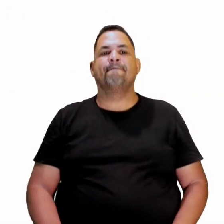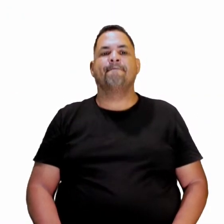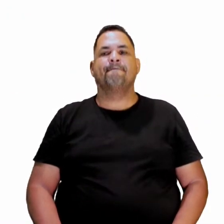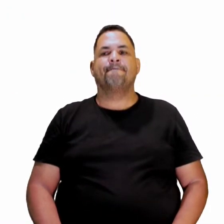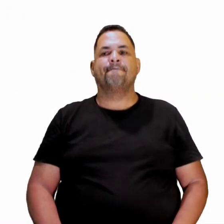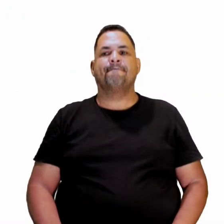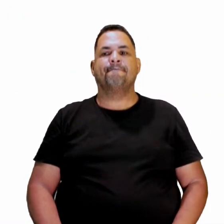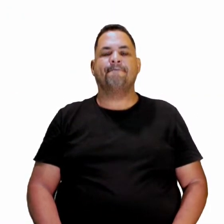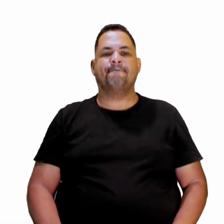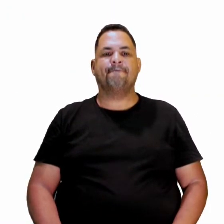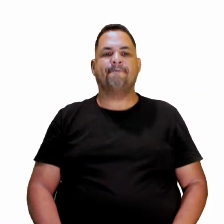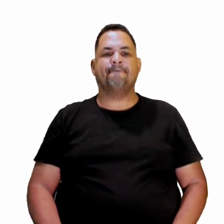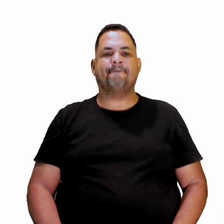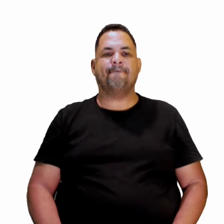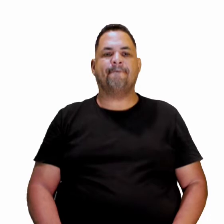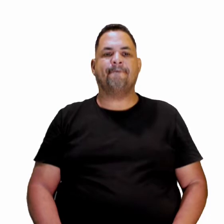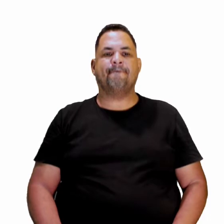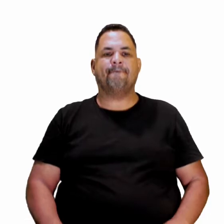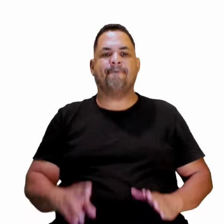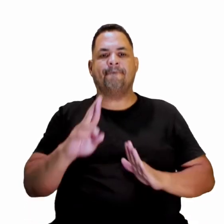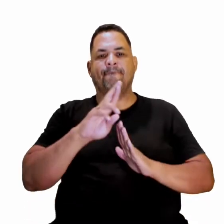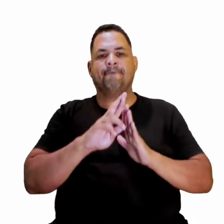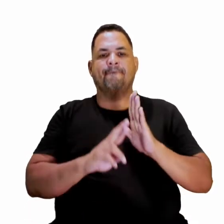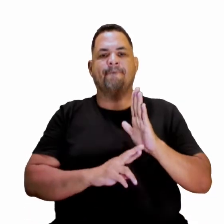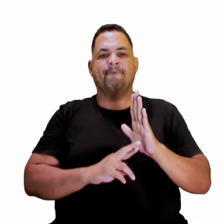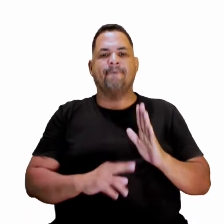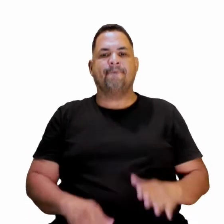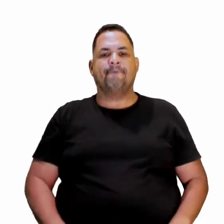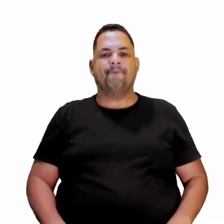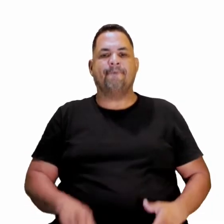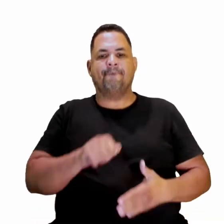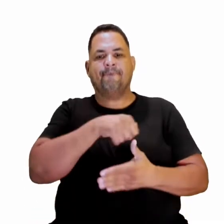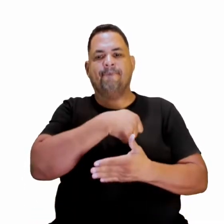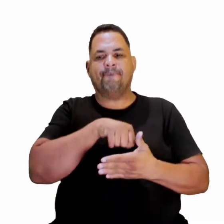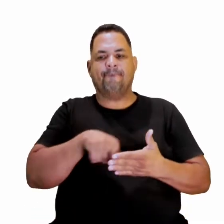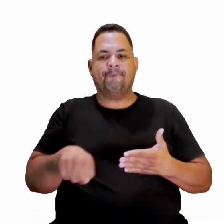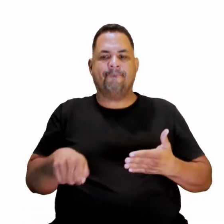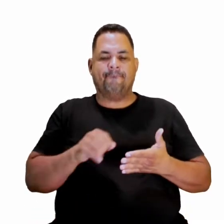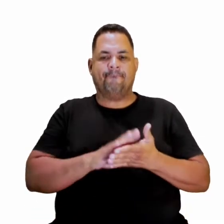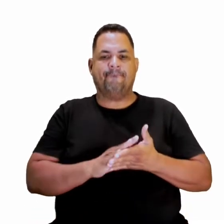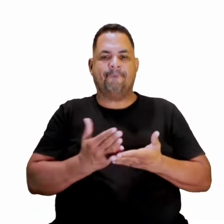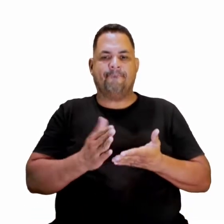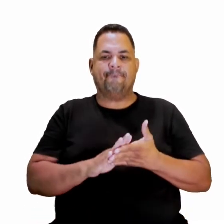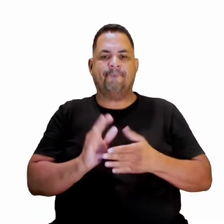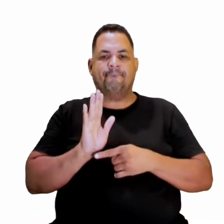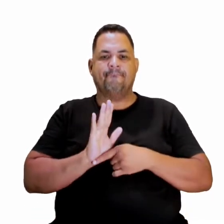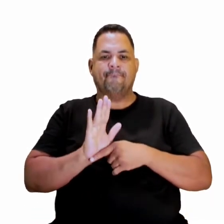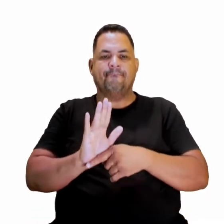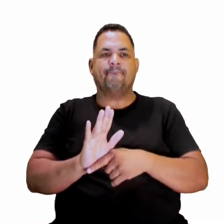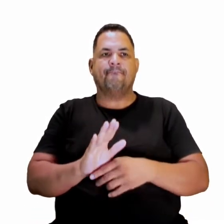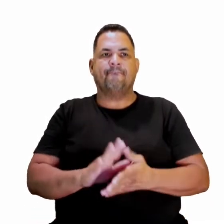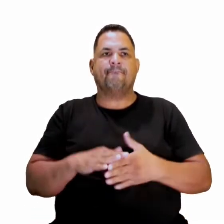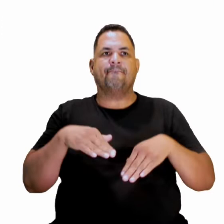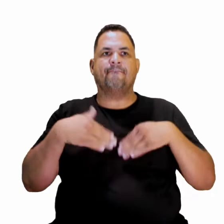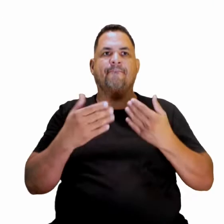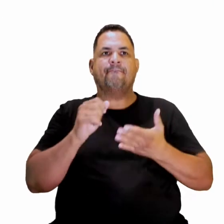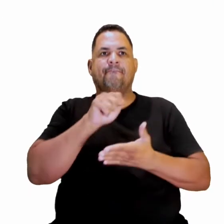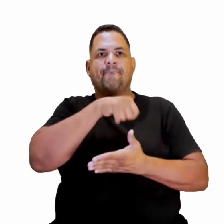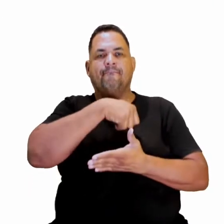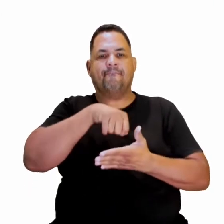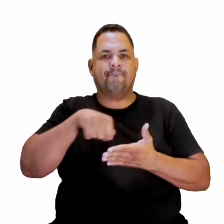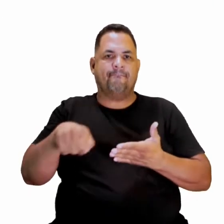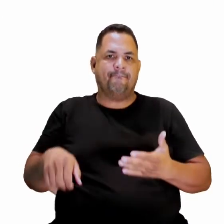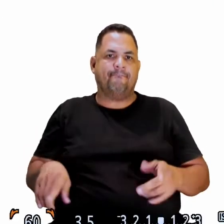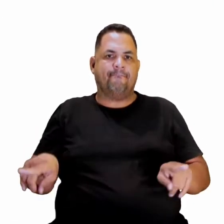Spelling rules, ou seja, regras de ortografia. Isso vai servir para você na hora de